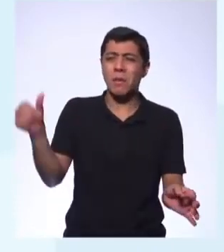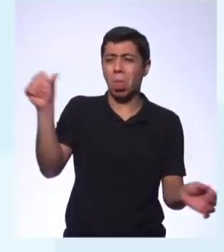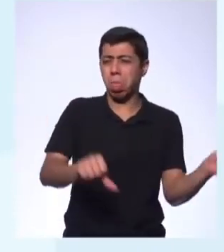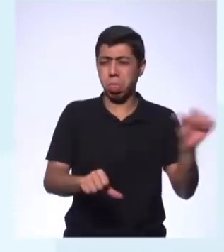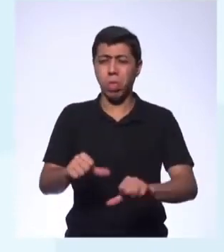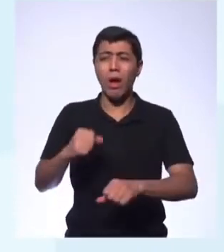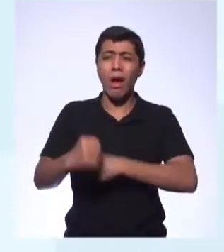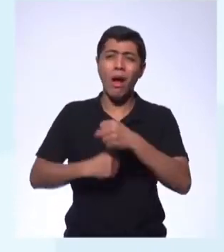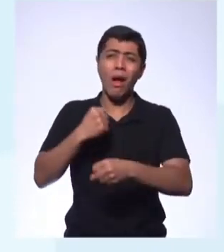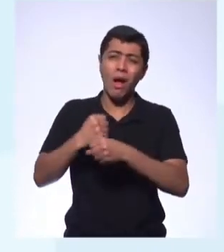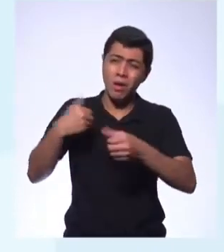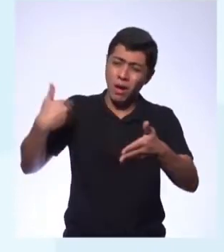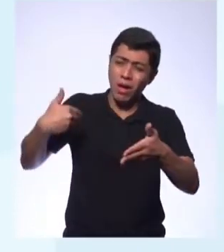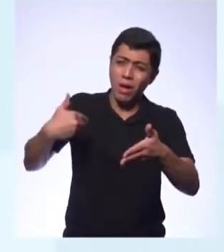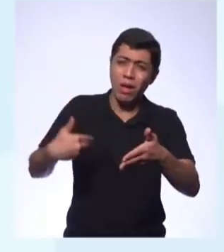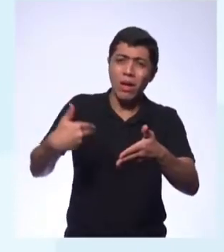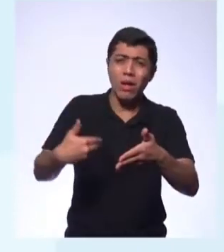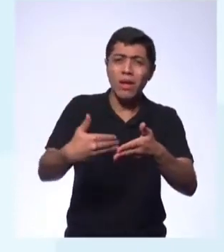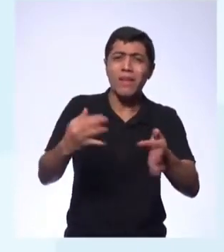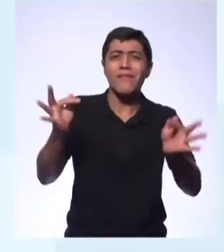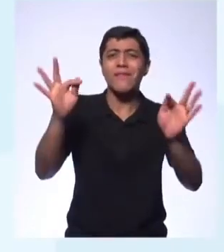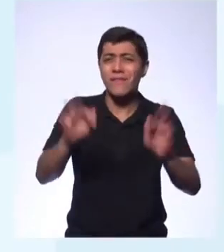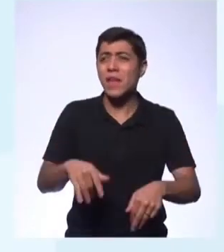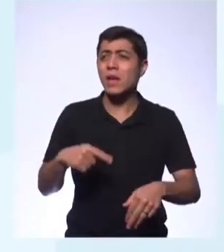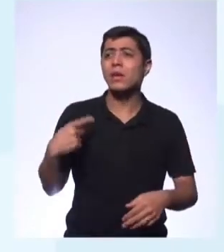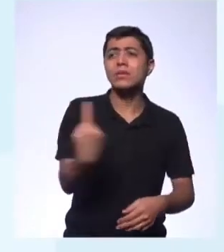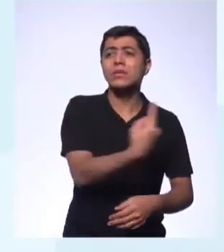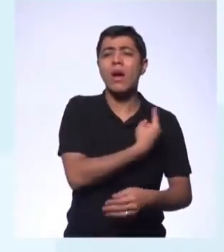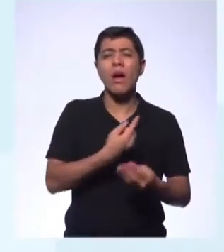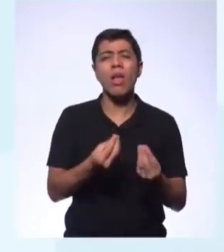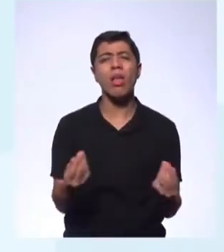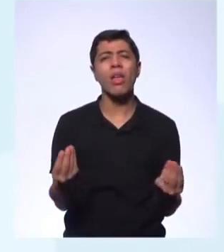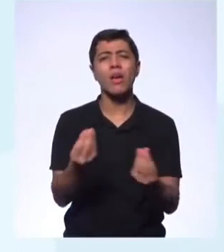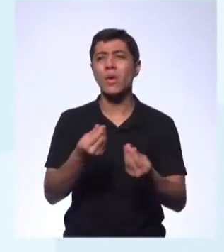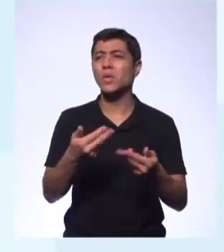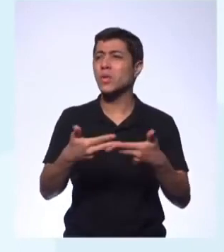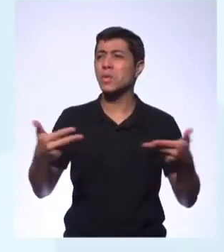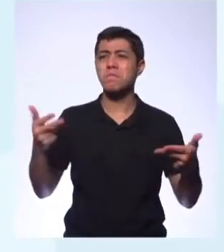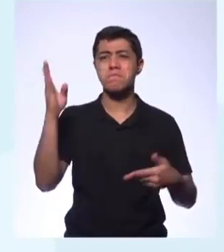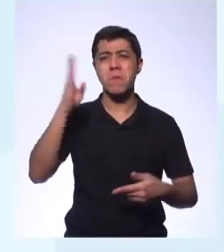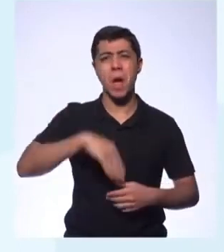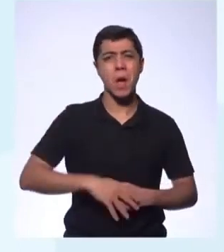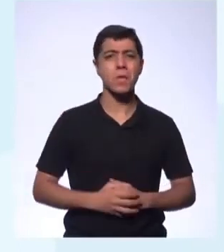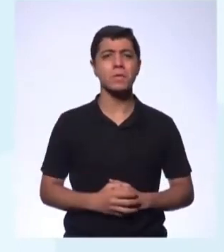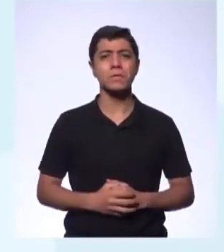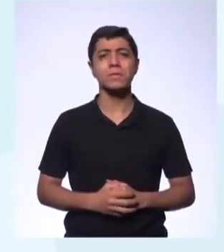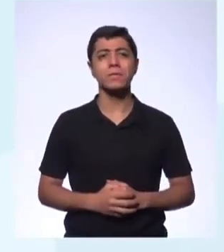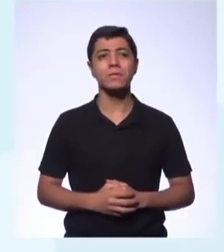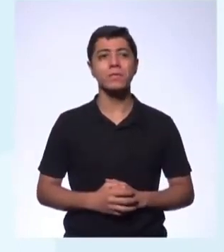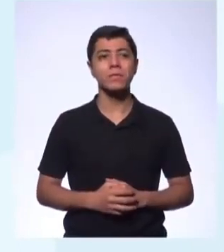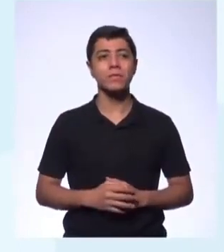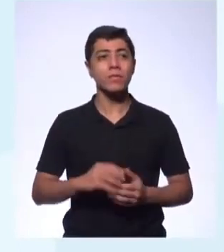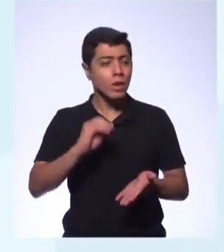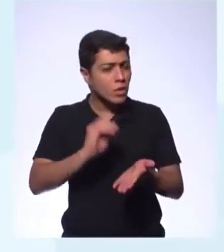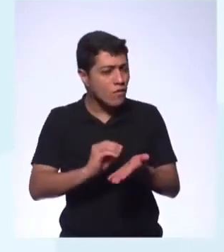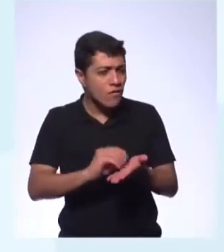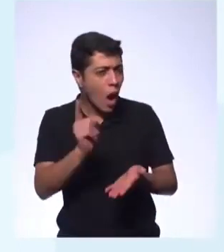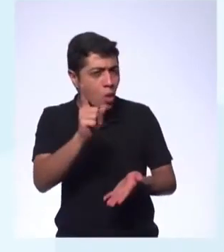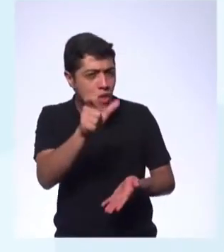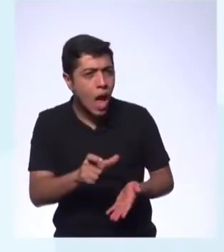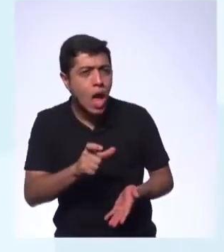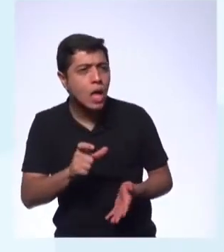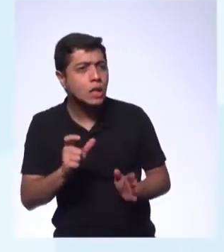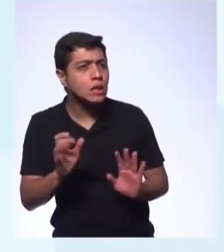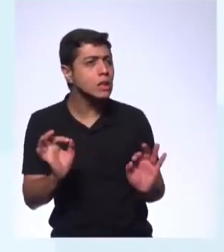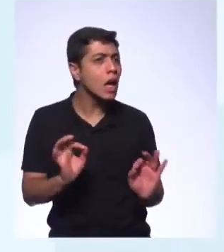traz. Somos, senhores, só coisas más. Não falta ninguém? Não ao que